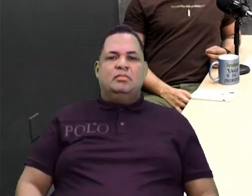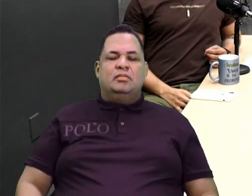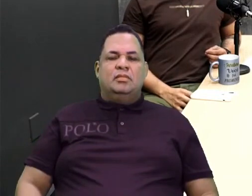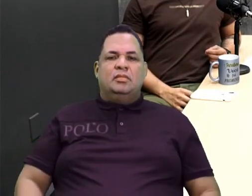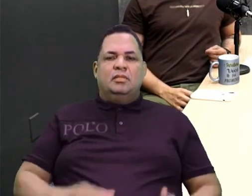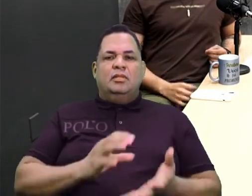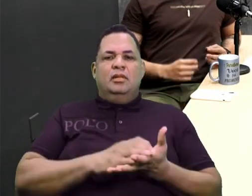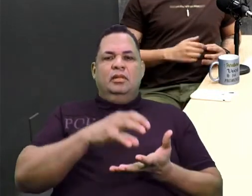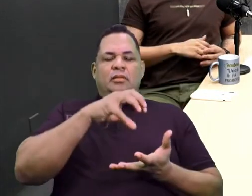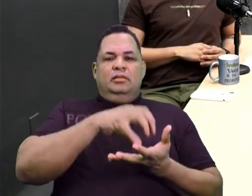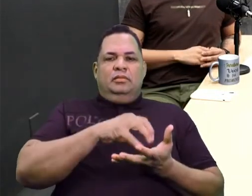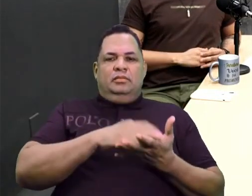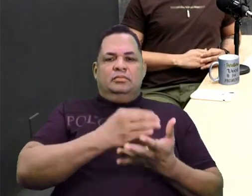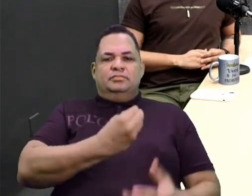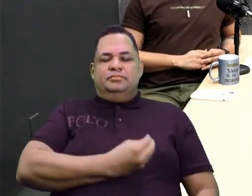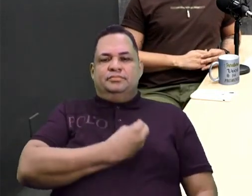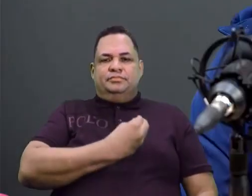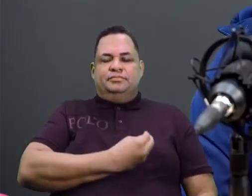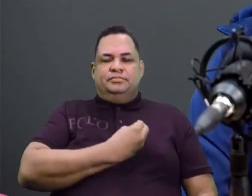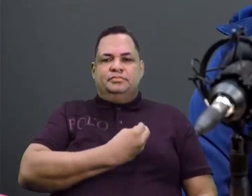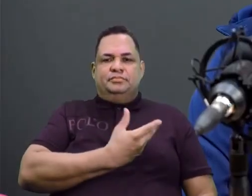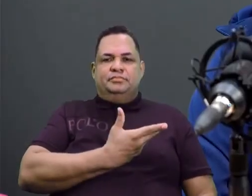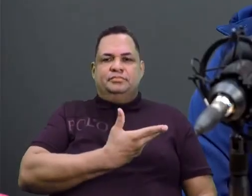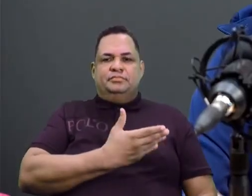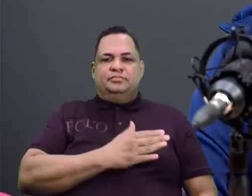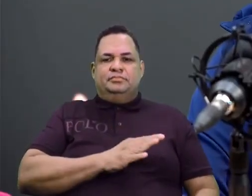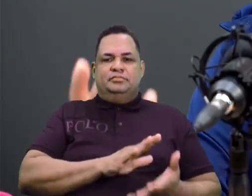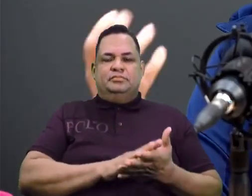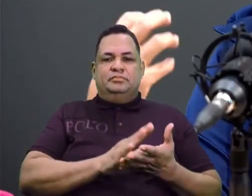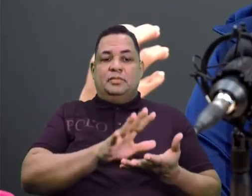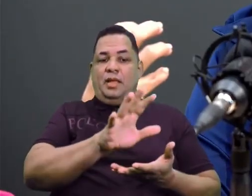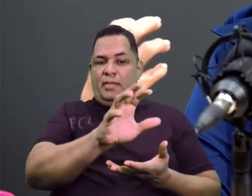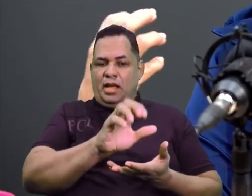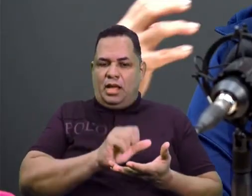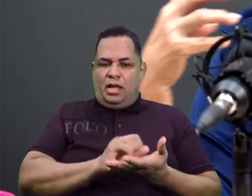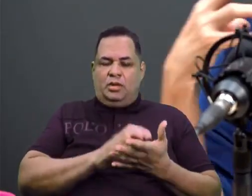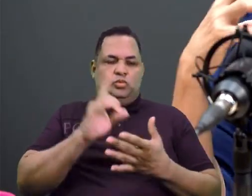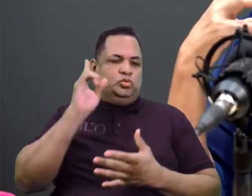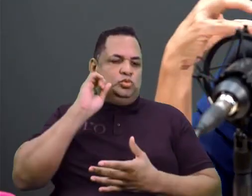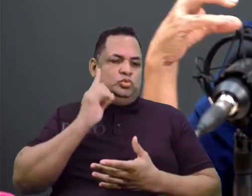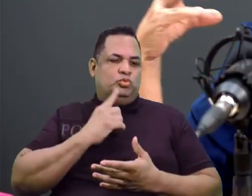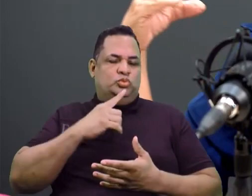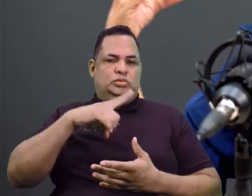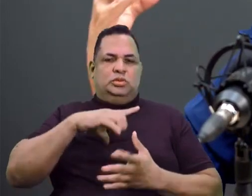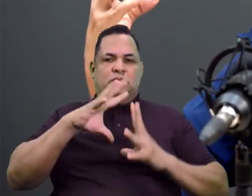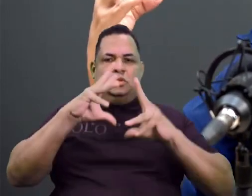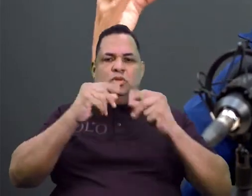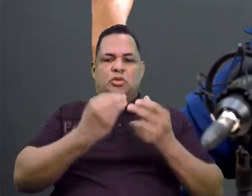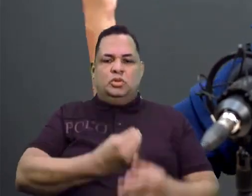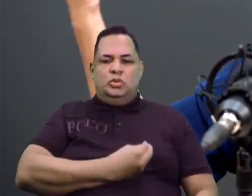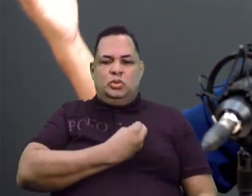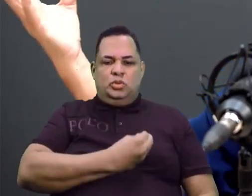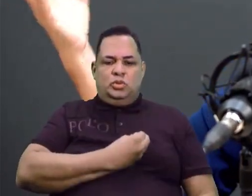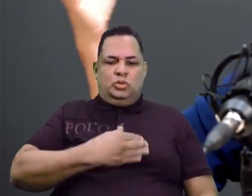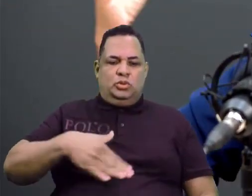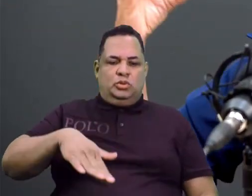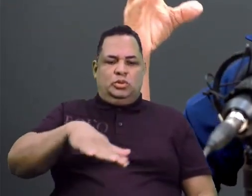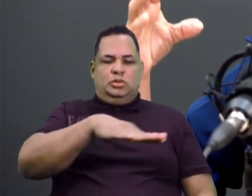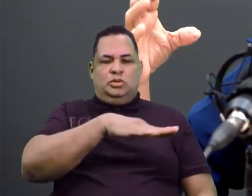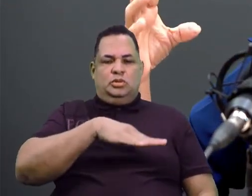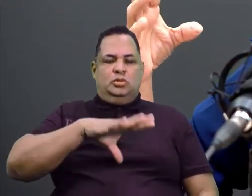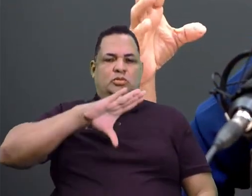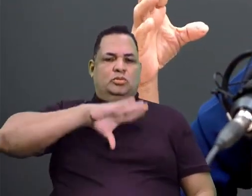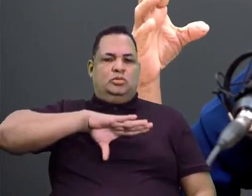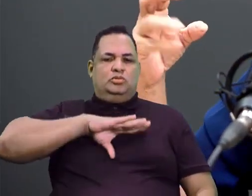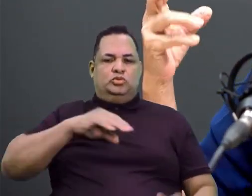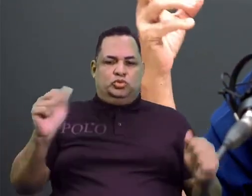centro de vivências, de convivência, era trazer o surdo para ter toda uma vivência do português com a